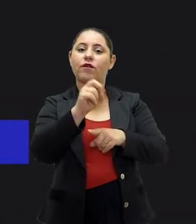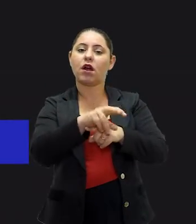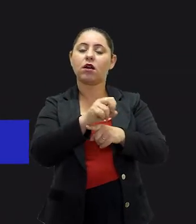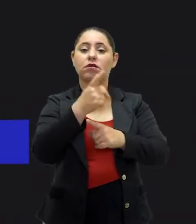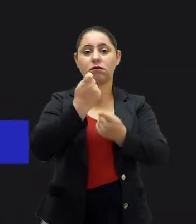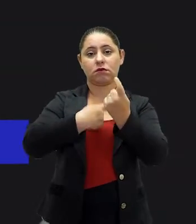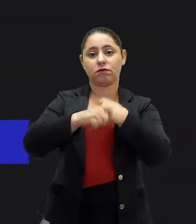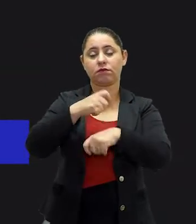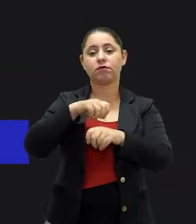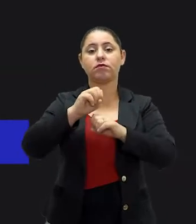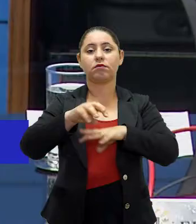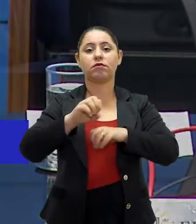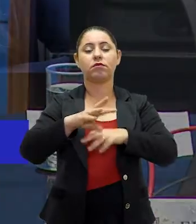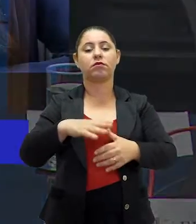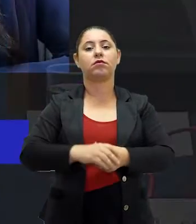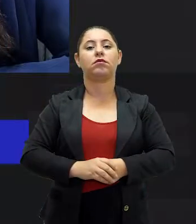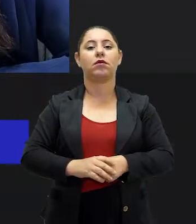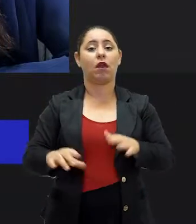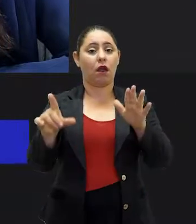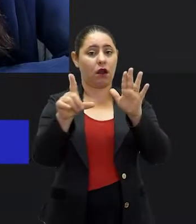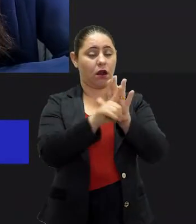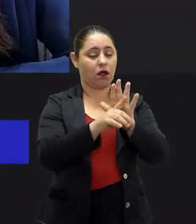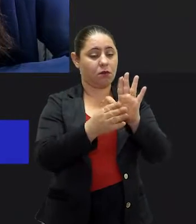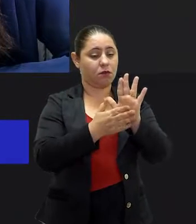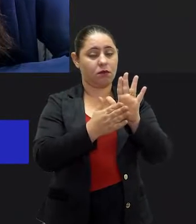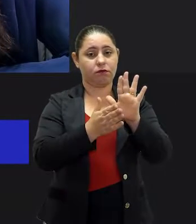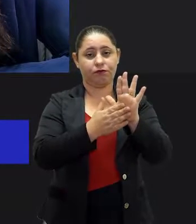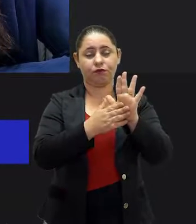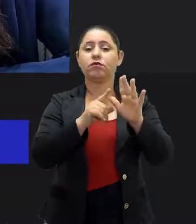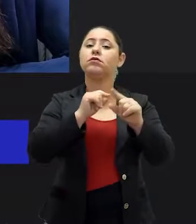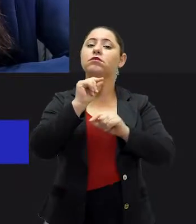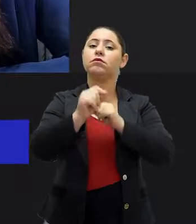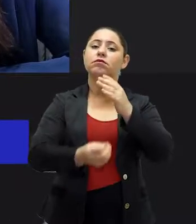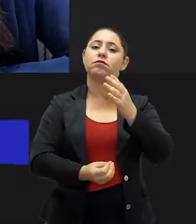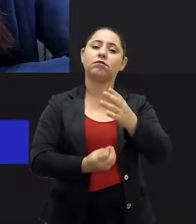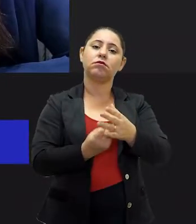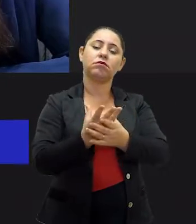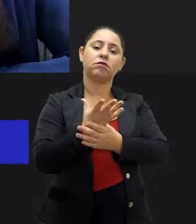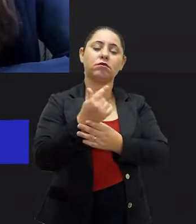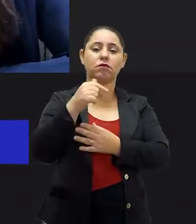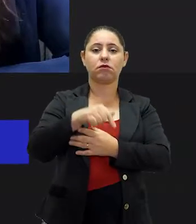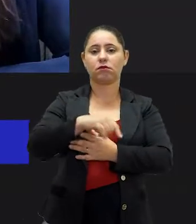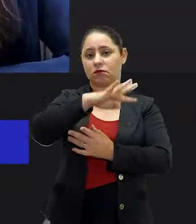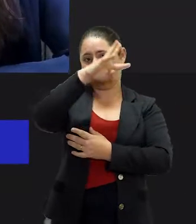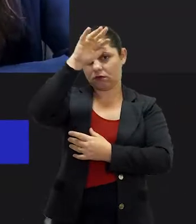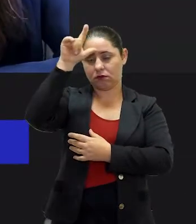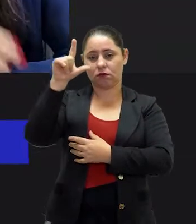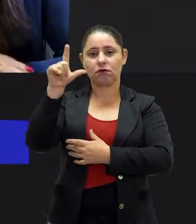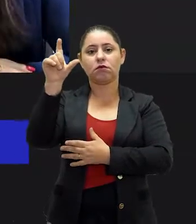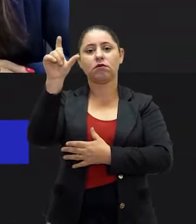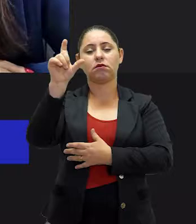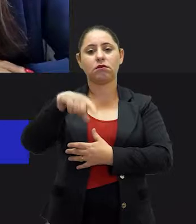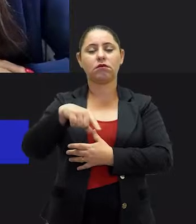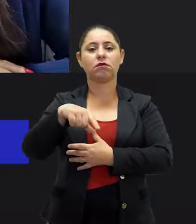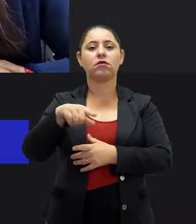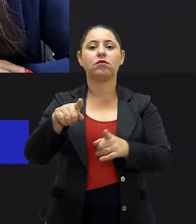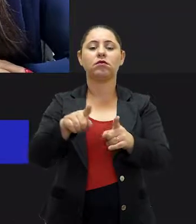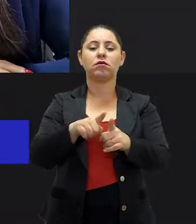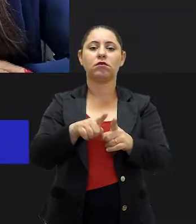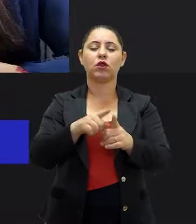do administrativo da educação. Uma lei de nossa autoria que instituiu no Mato Grosso sua carteira